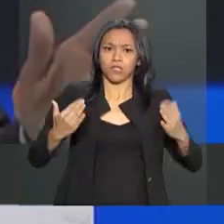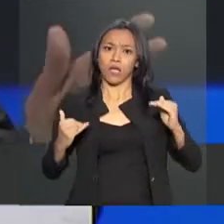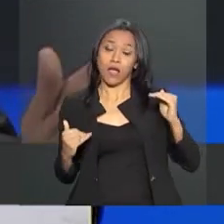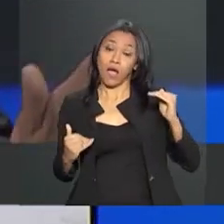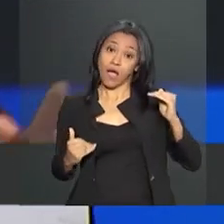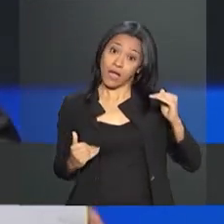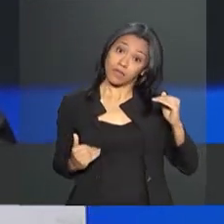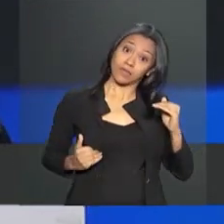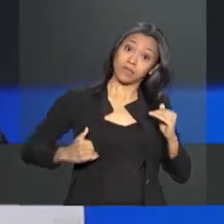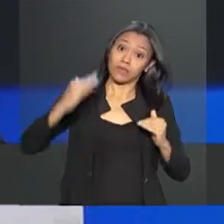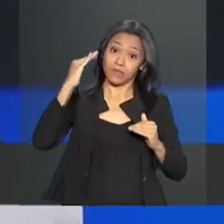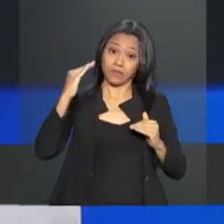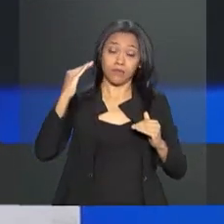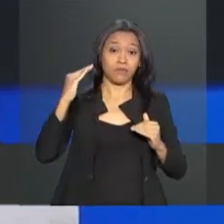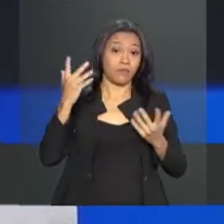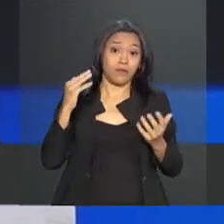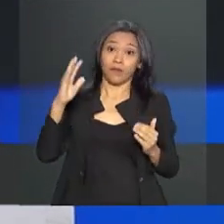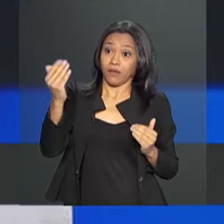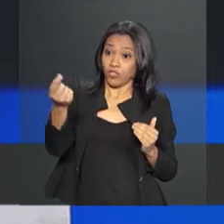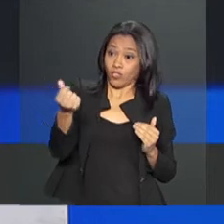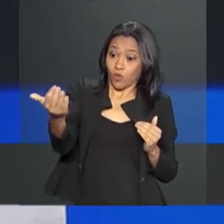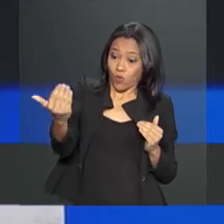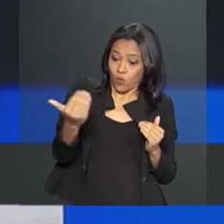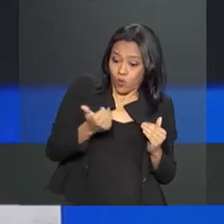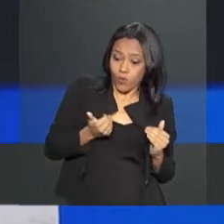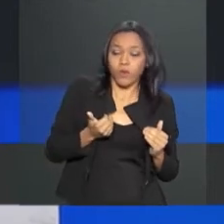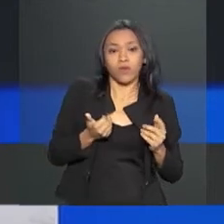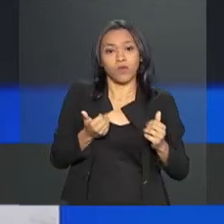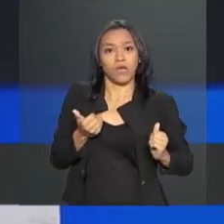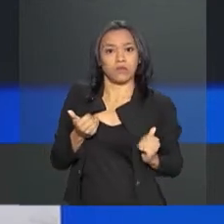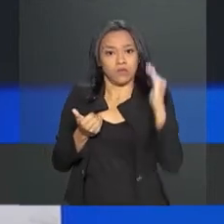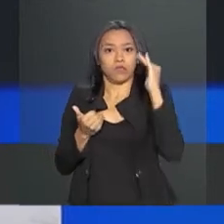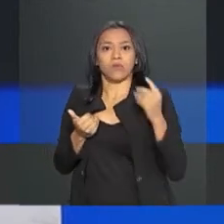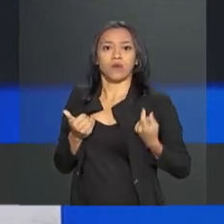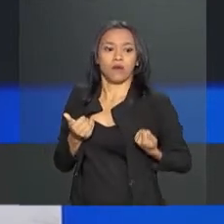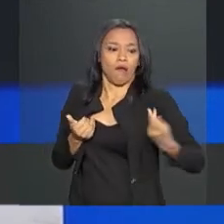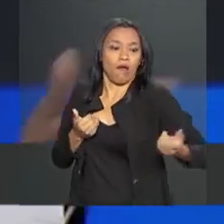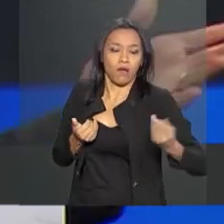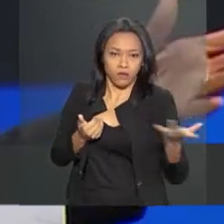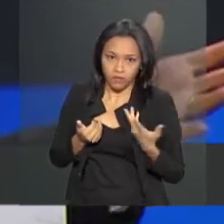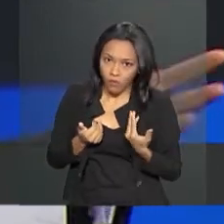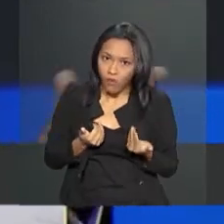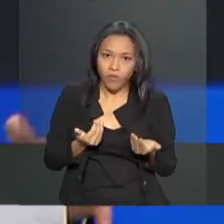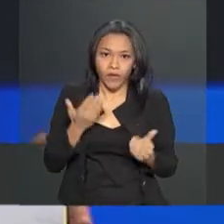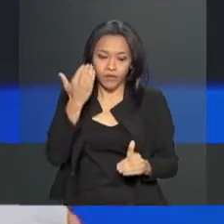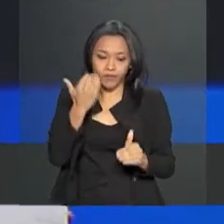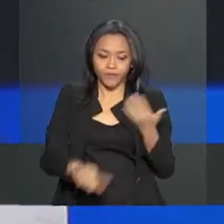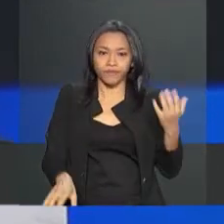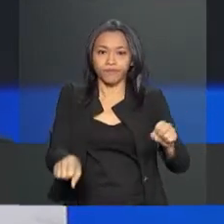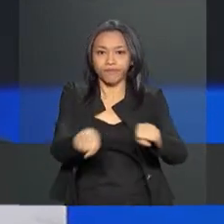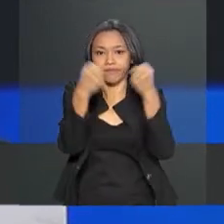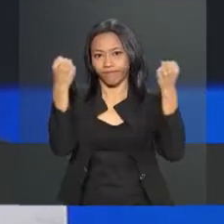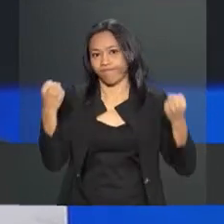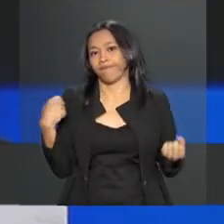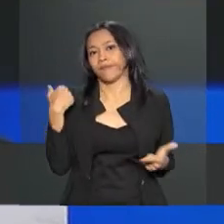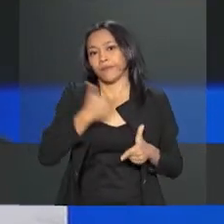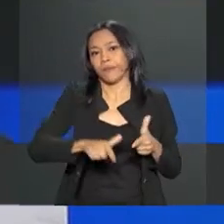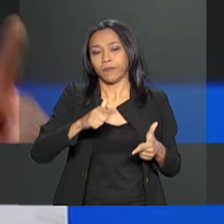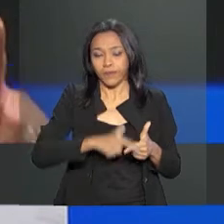e a previsão é que o déficit iria caindo pouco a pouco, paulatinamente, e daqui a 10 anos talvez possa